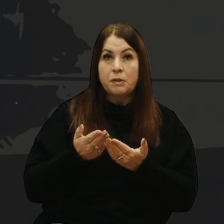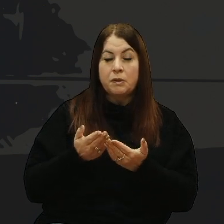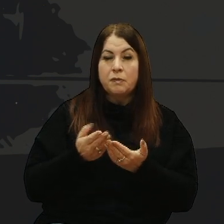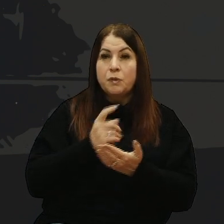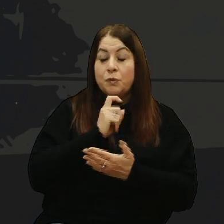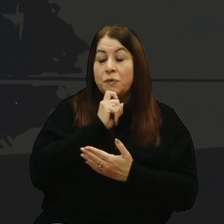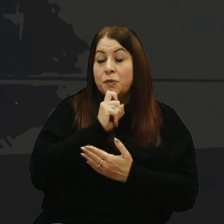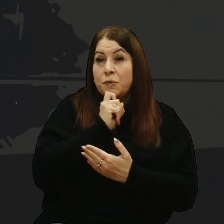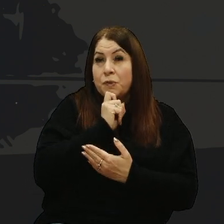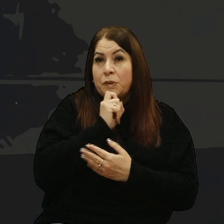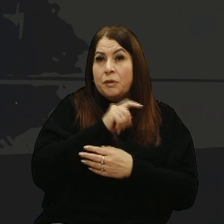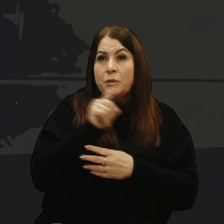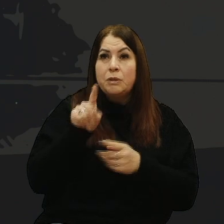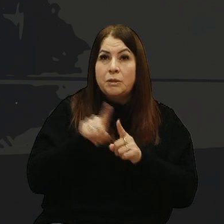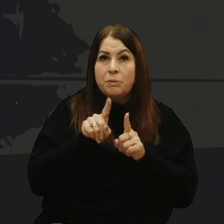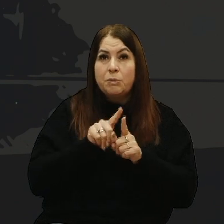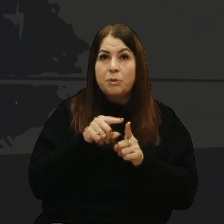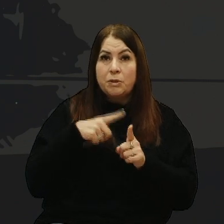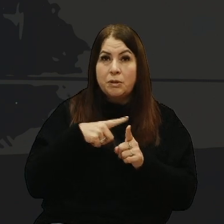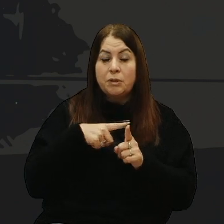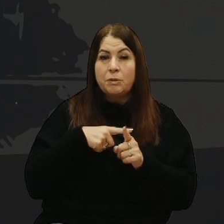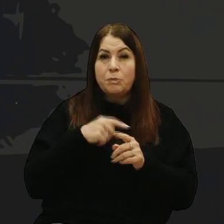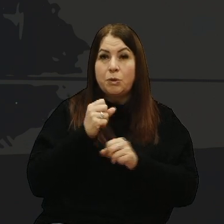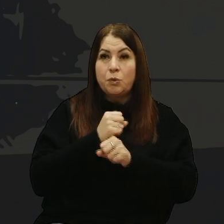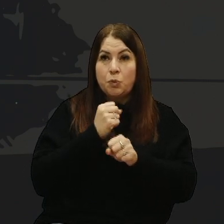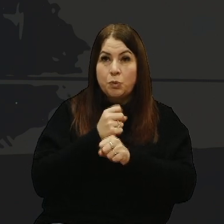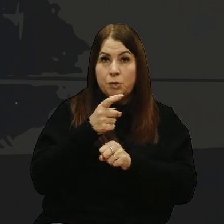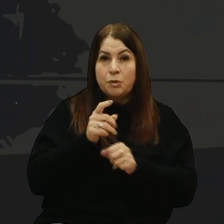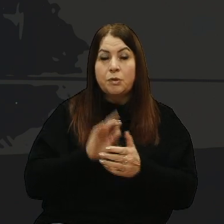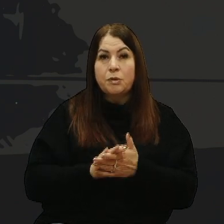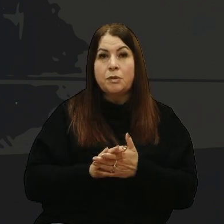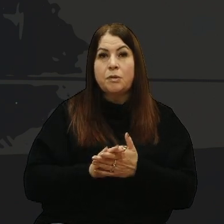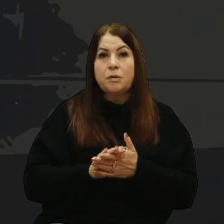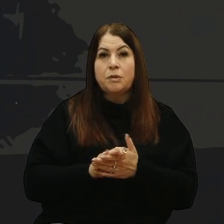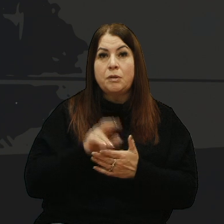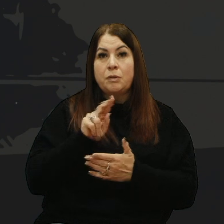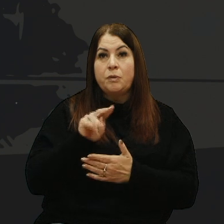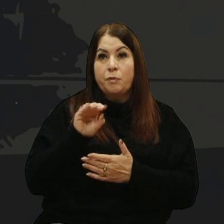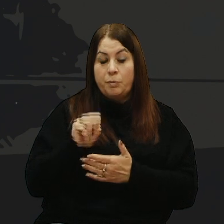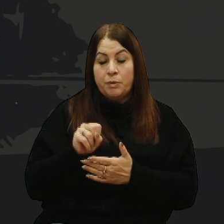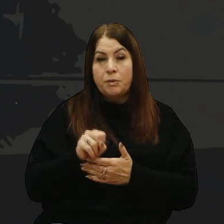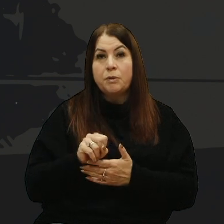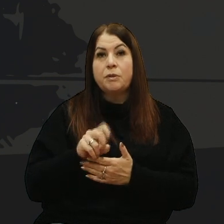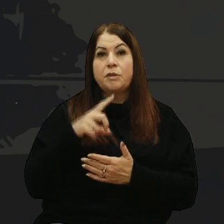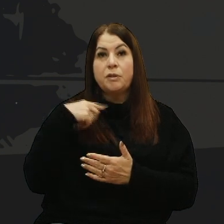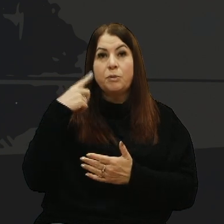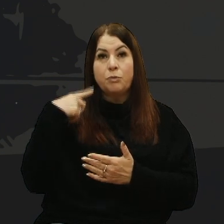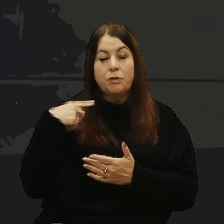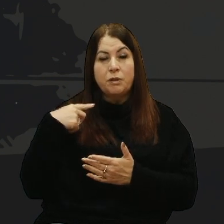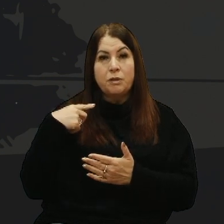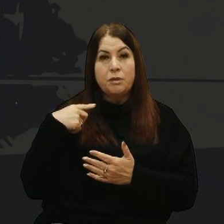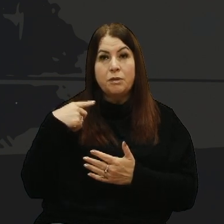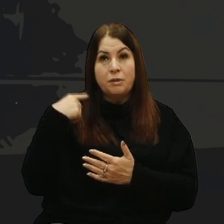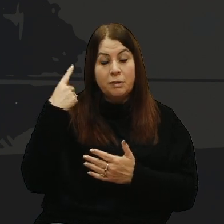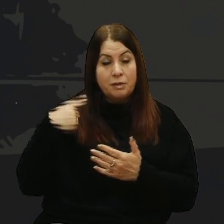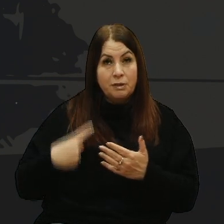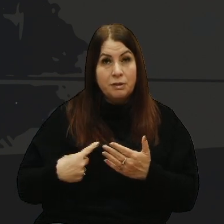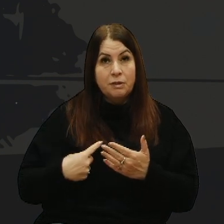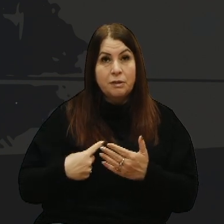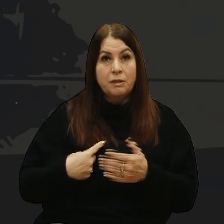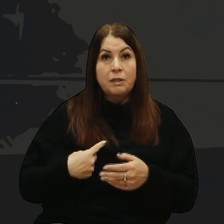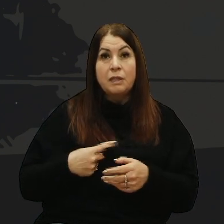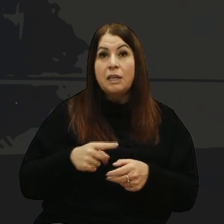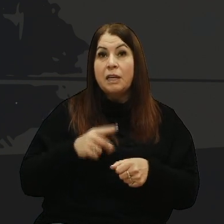inverno, estejam ali enquanto nós teremos a construção dessa UBS. Então, a deputada Denise, que à meia-noite